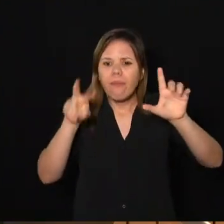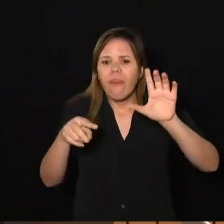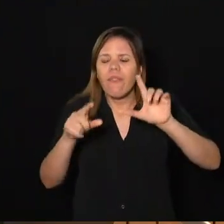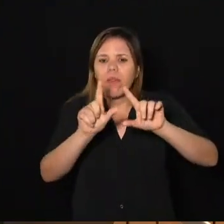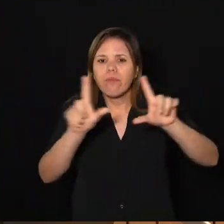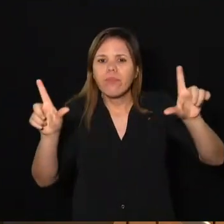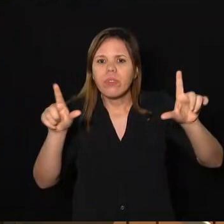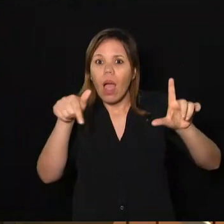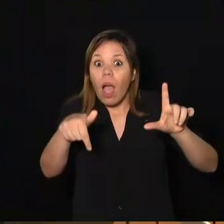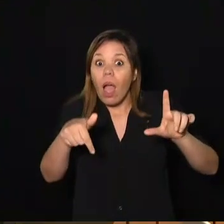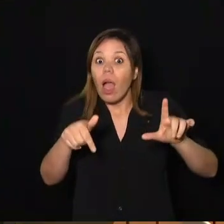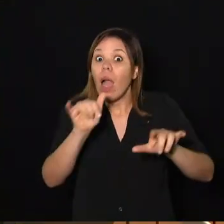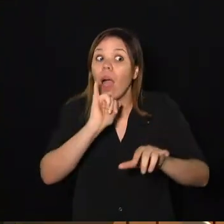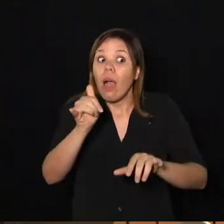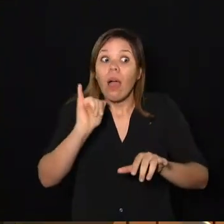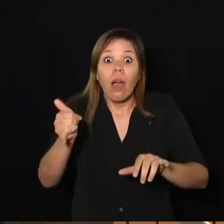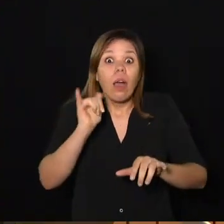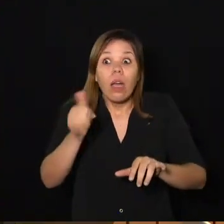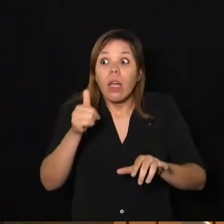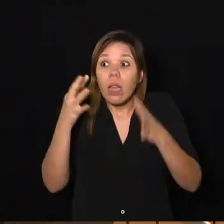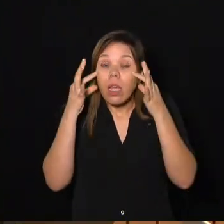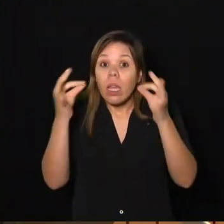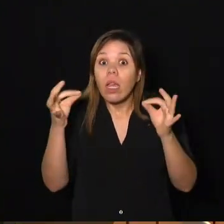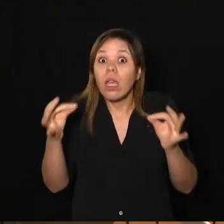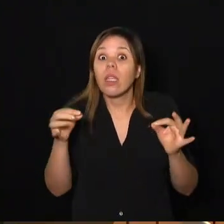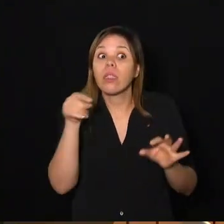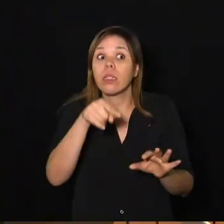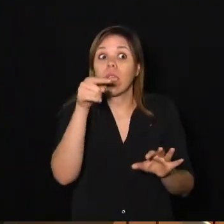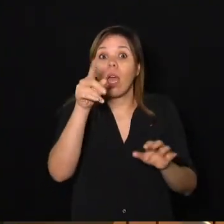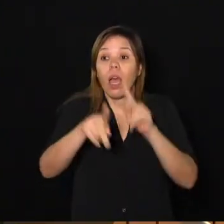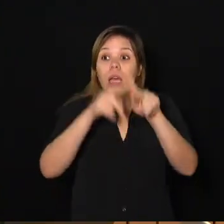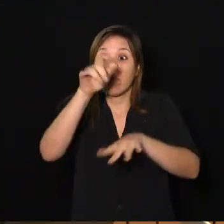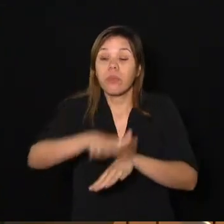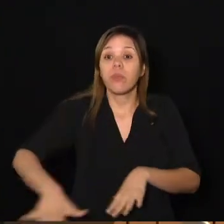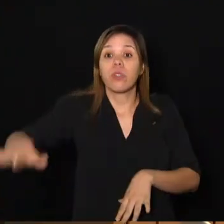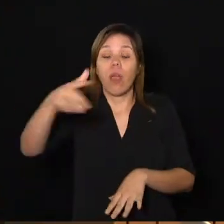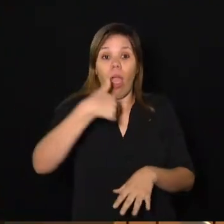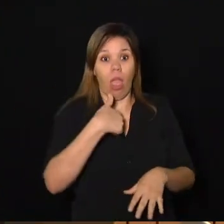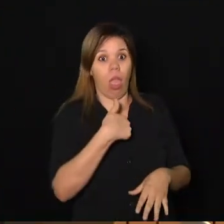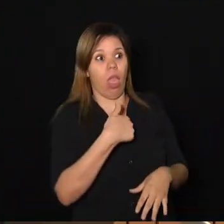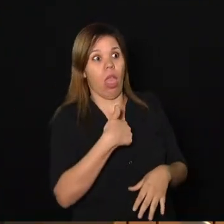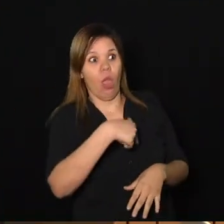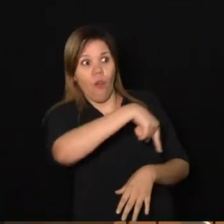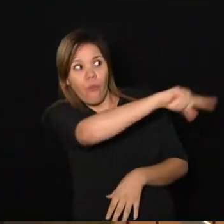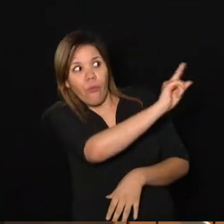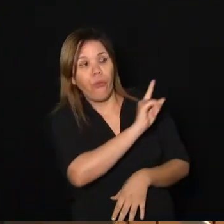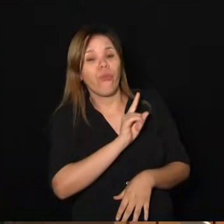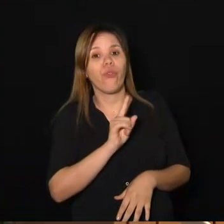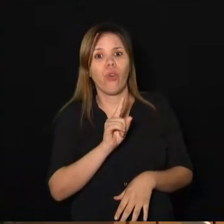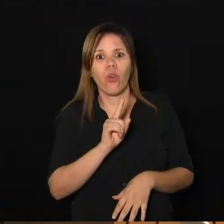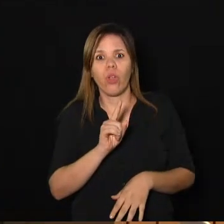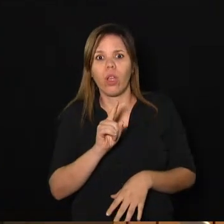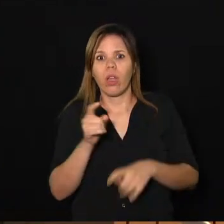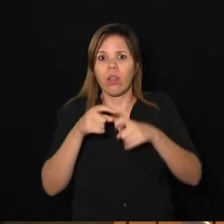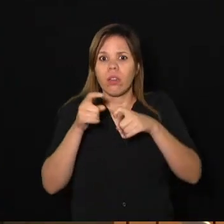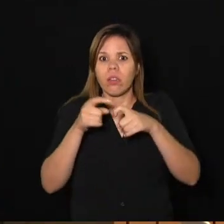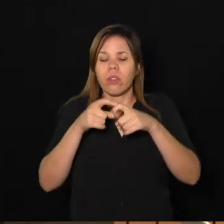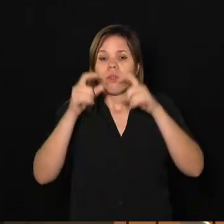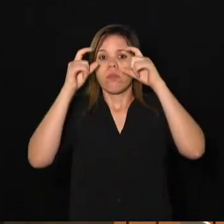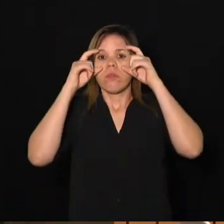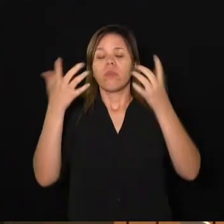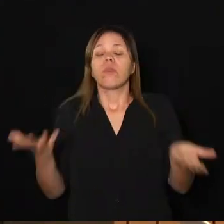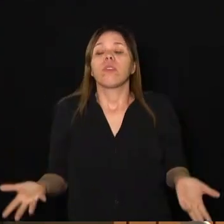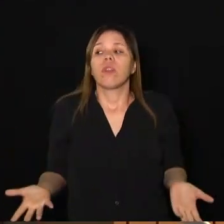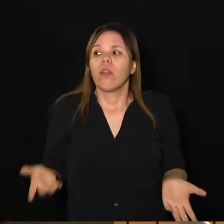alerta a população eu me encarreguei de ir até esse oftalmologista de ir até o